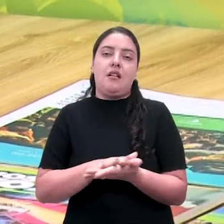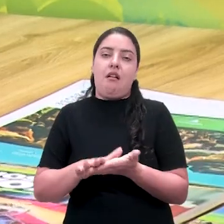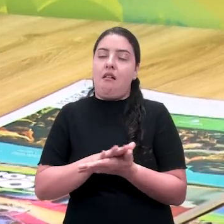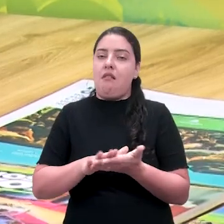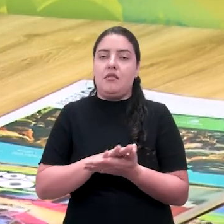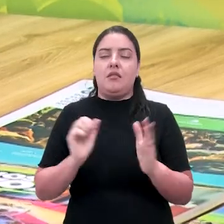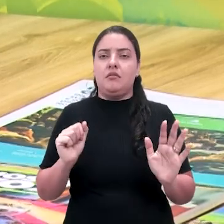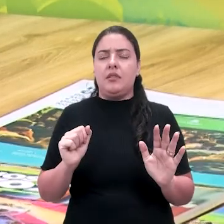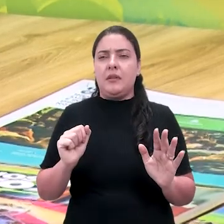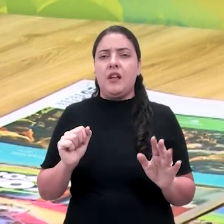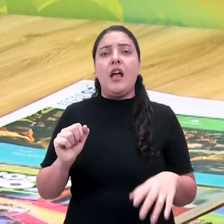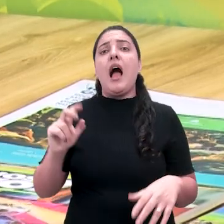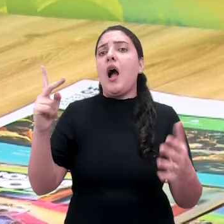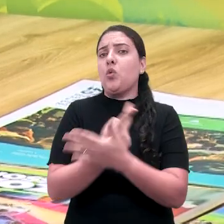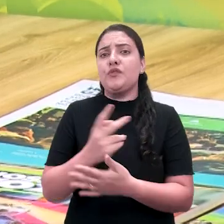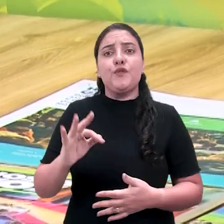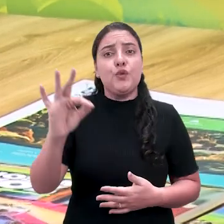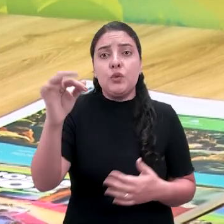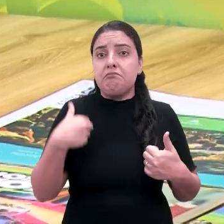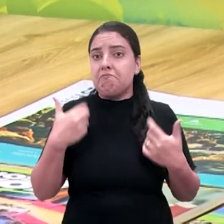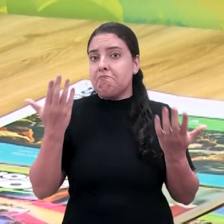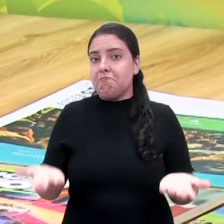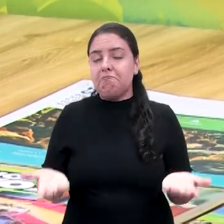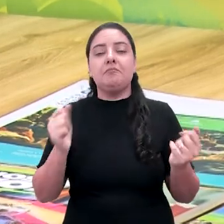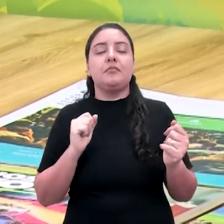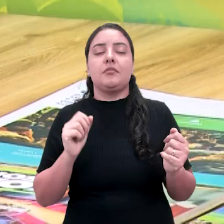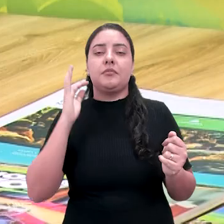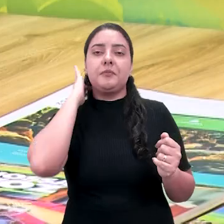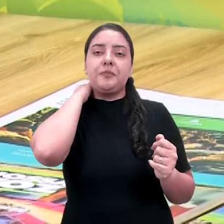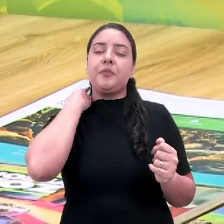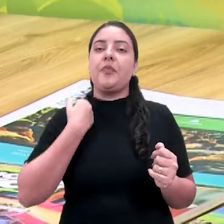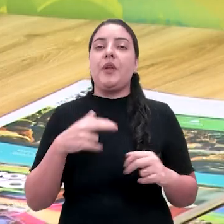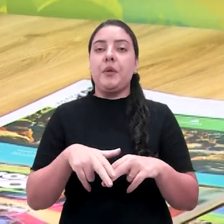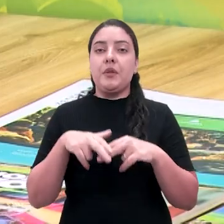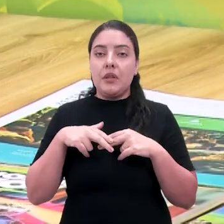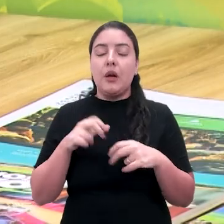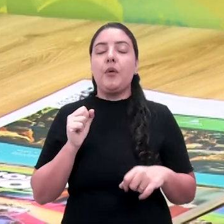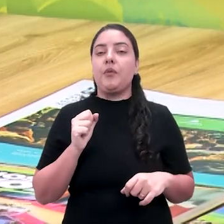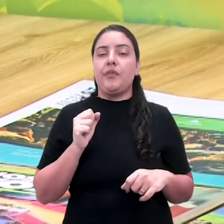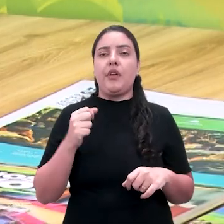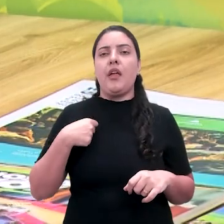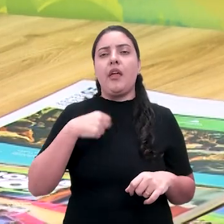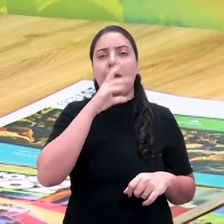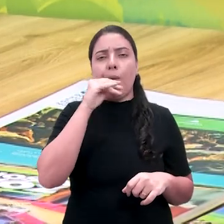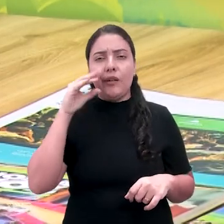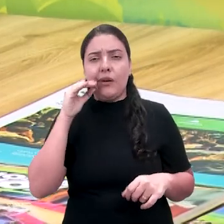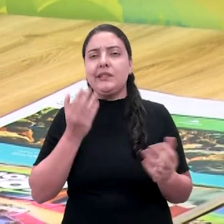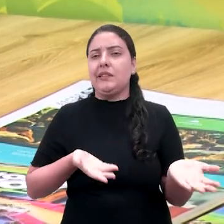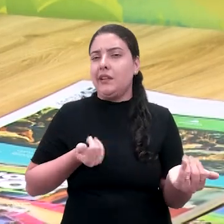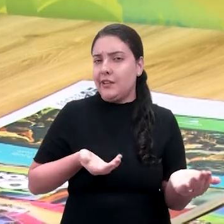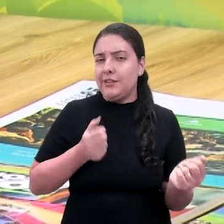sem indícios de que um dia eu teria alguma deficiência, Então, fui uma adolescente